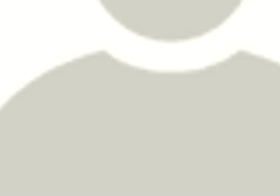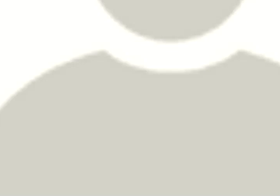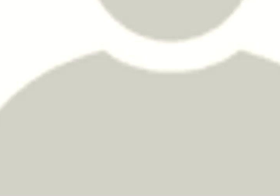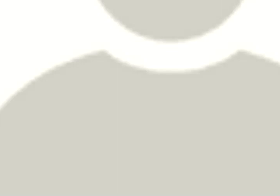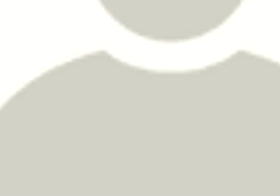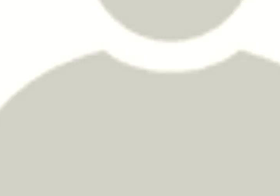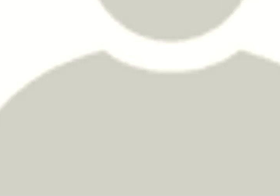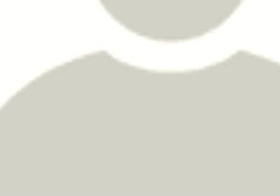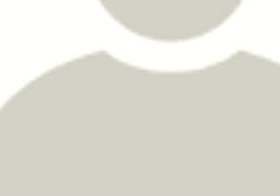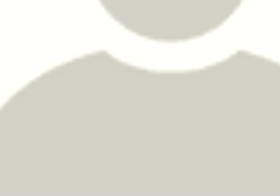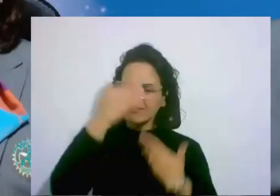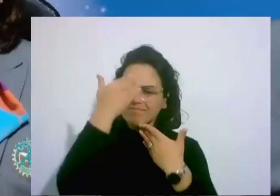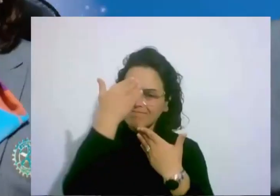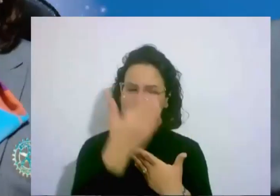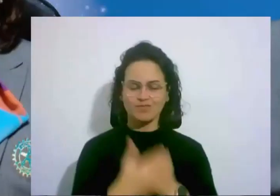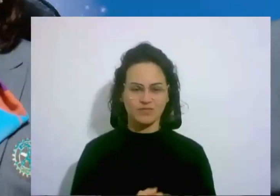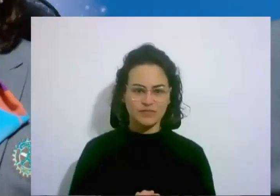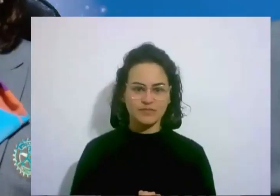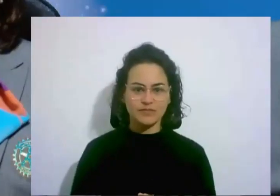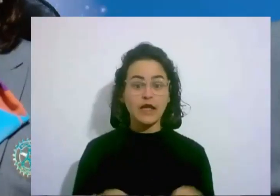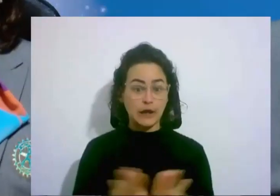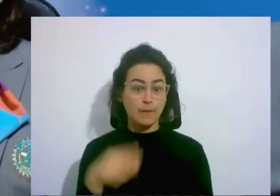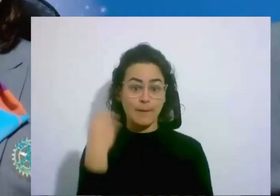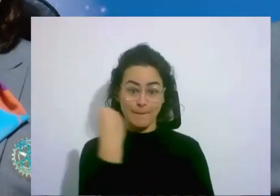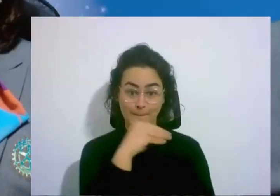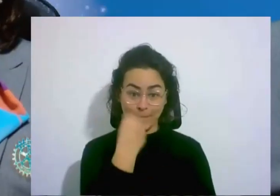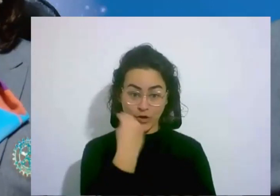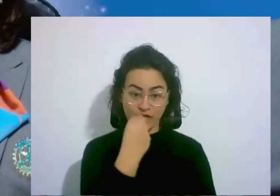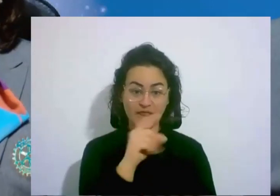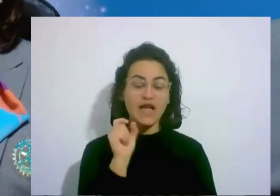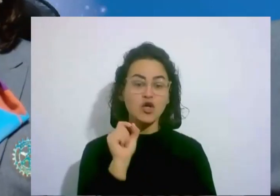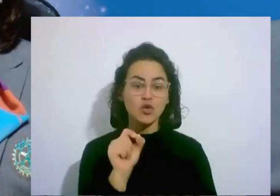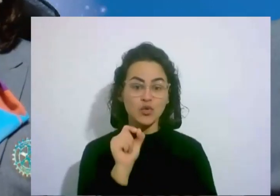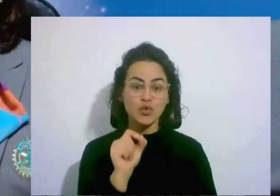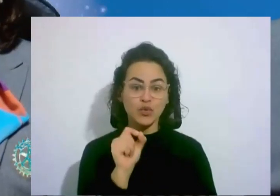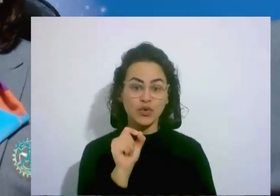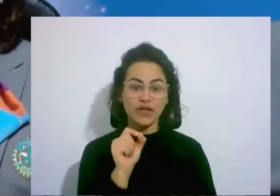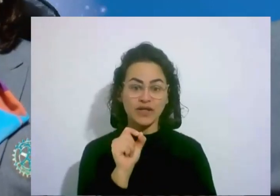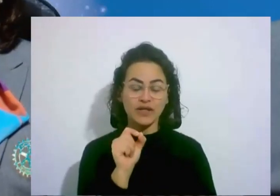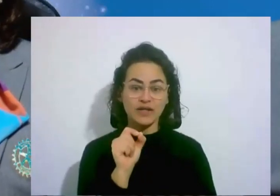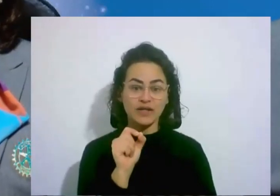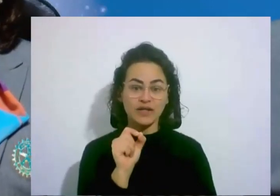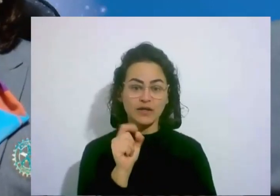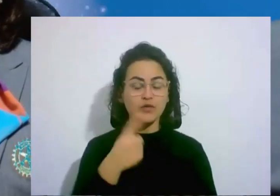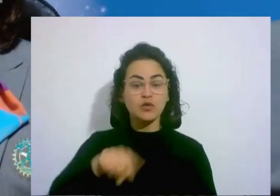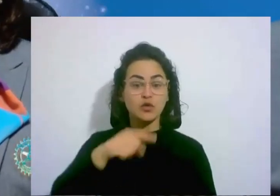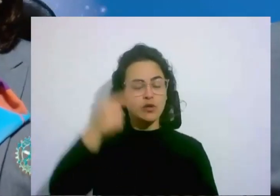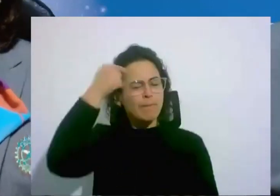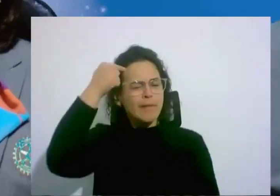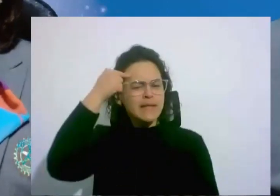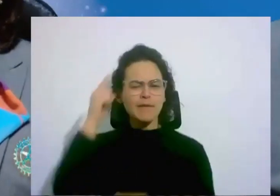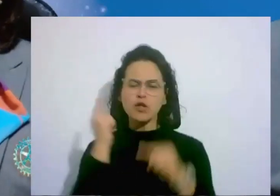também hoje e fazer a nossa corrente, né, e o nosso pensamento positivo,